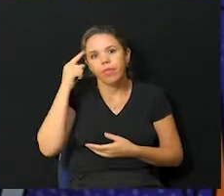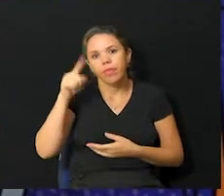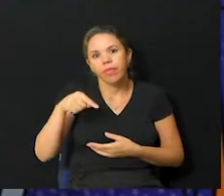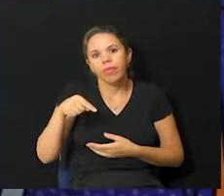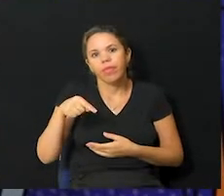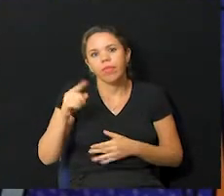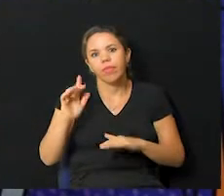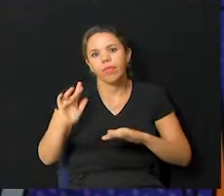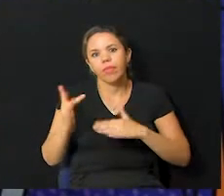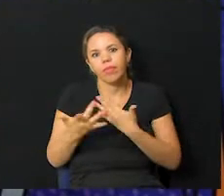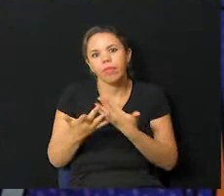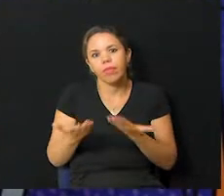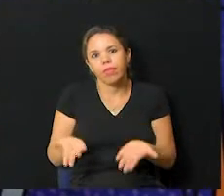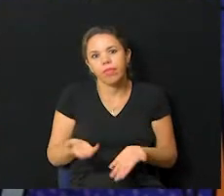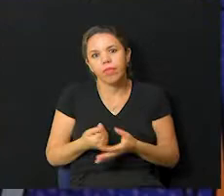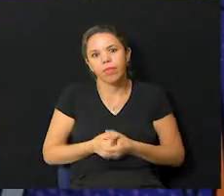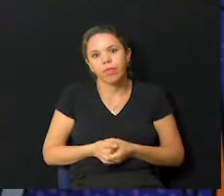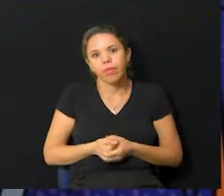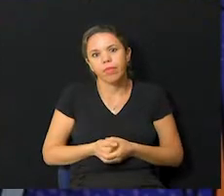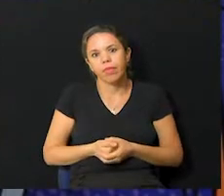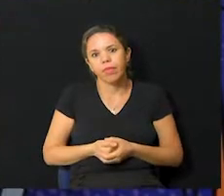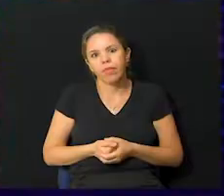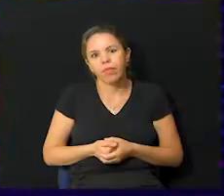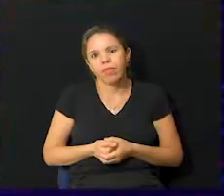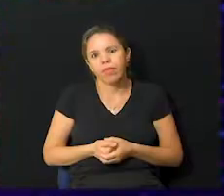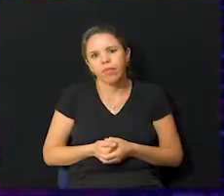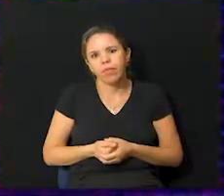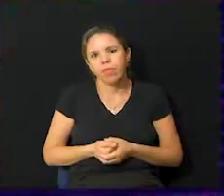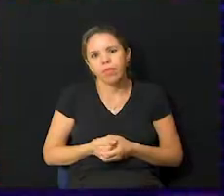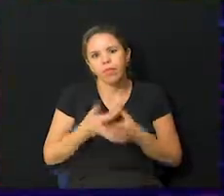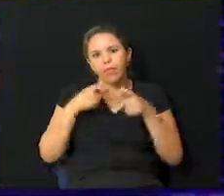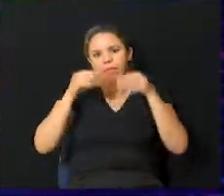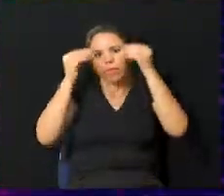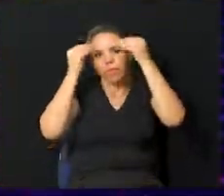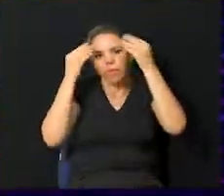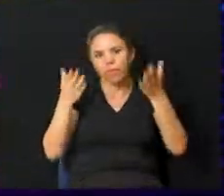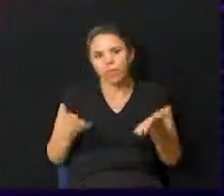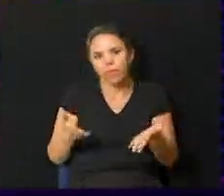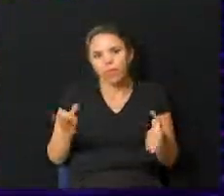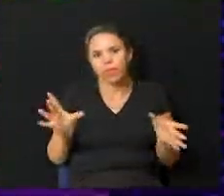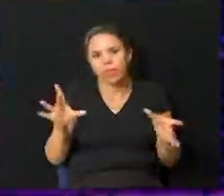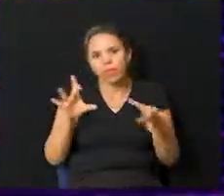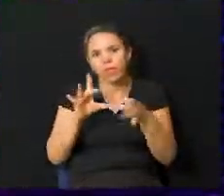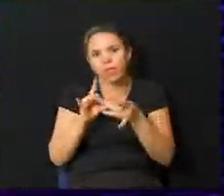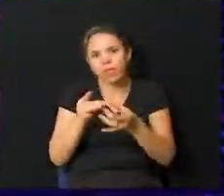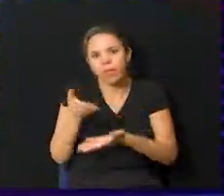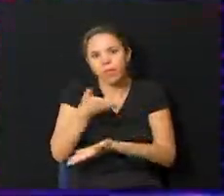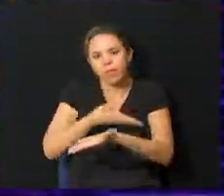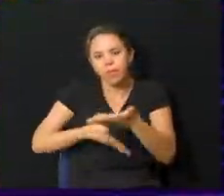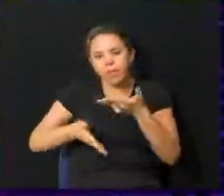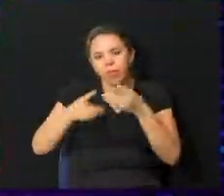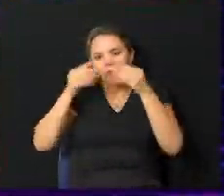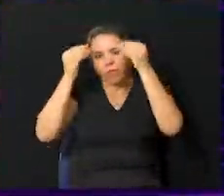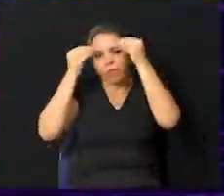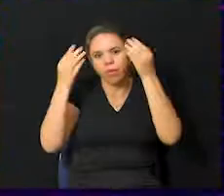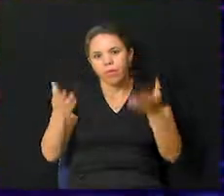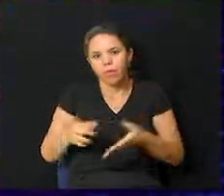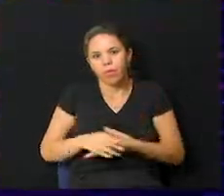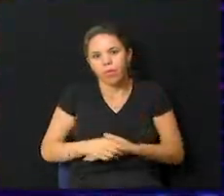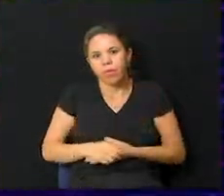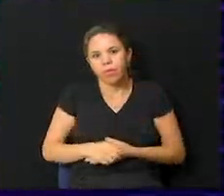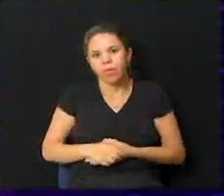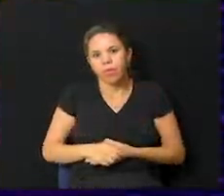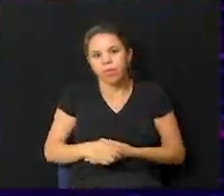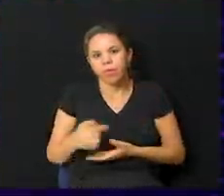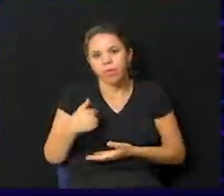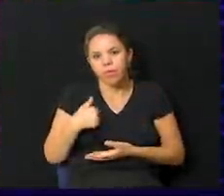da intermídia, né? A intermídia é o trânsito entre as linguagens, né? É a fusão e o trânsito entre as linguagens.